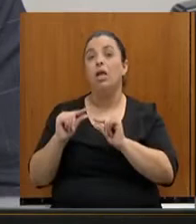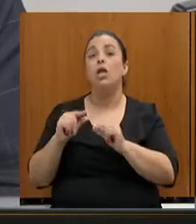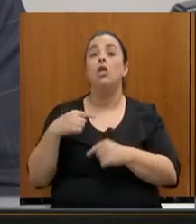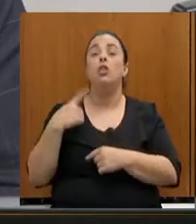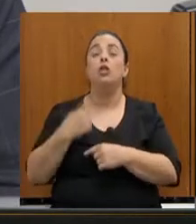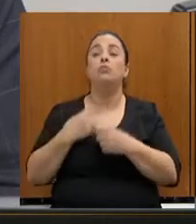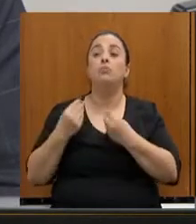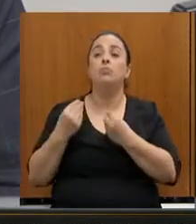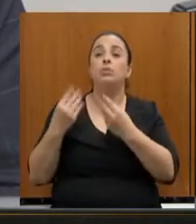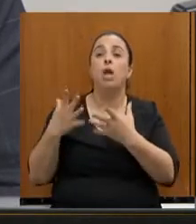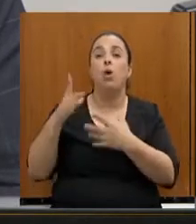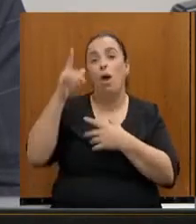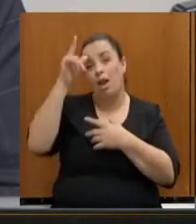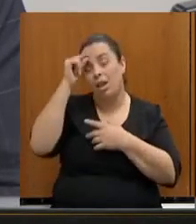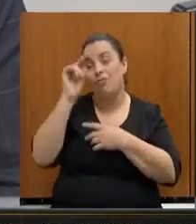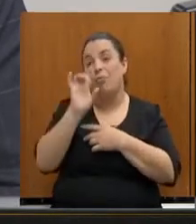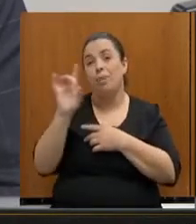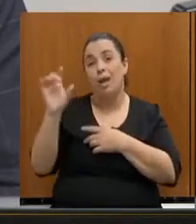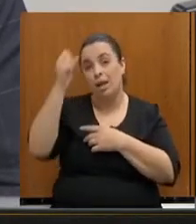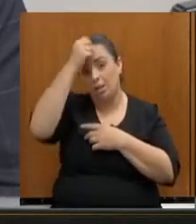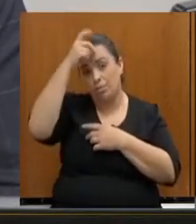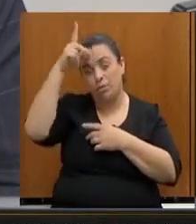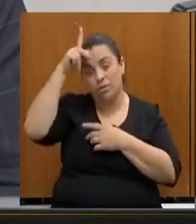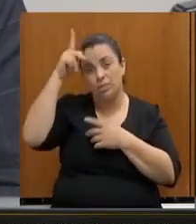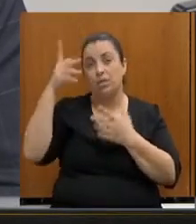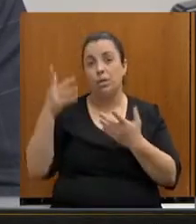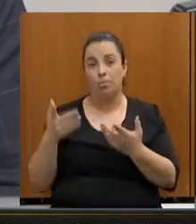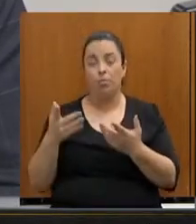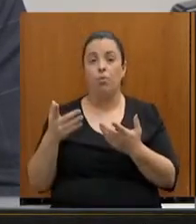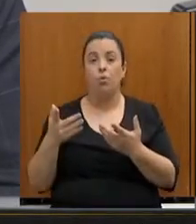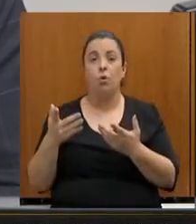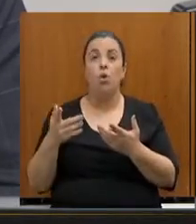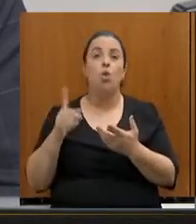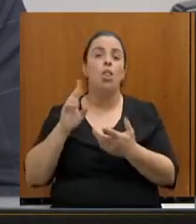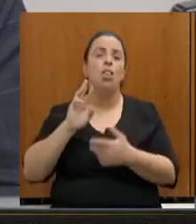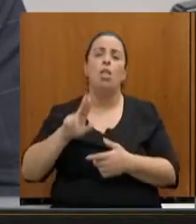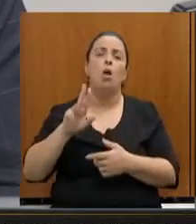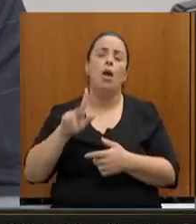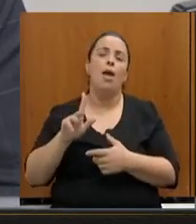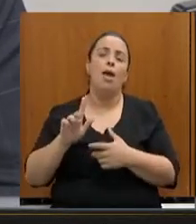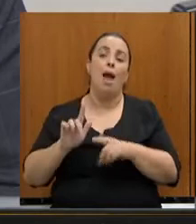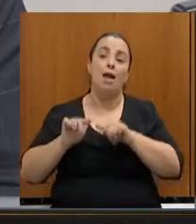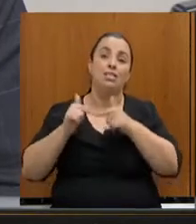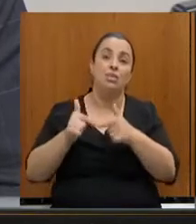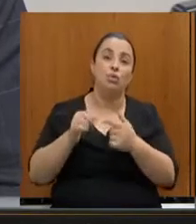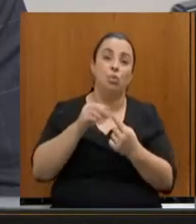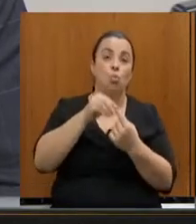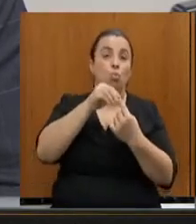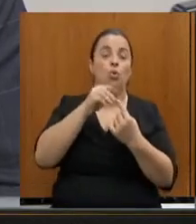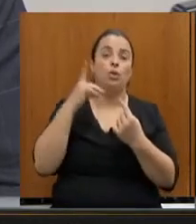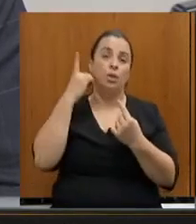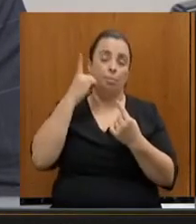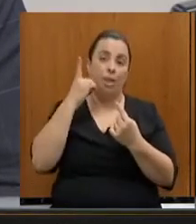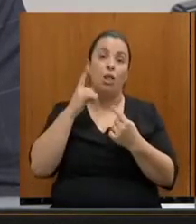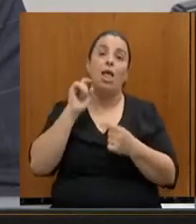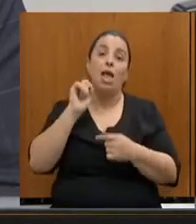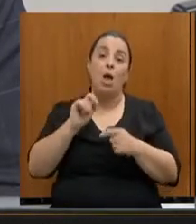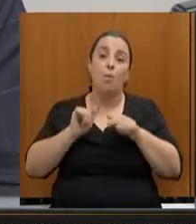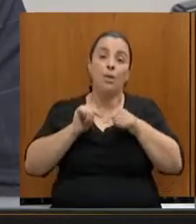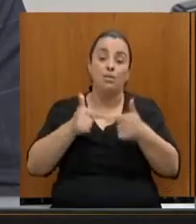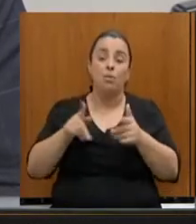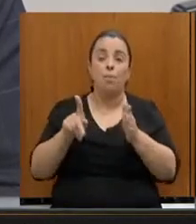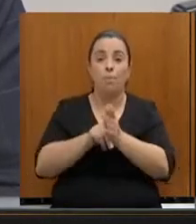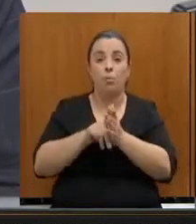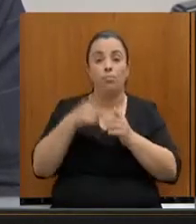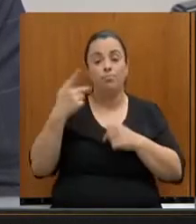dar um fôlego aos municípios não é ação de um único Deputado é ação da Assembleia Legislativa